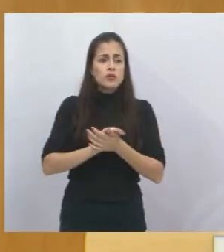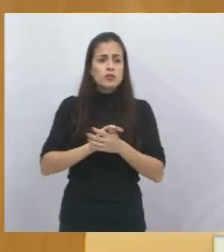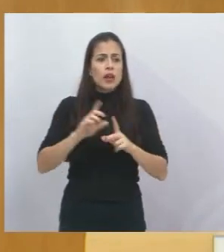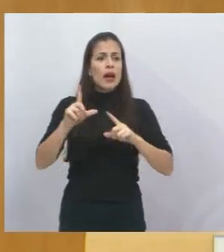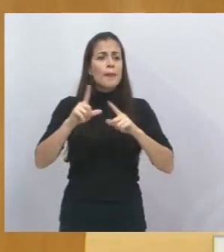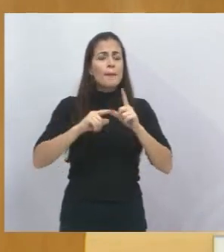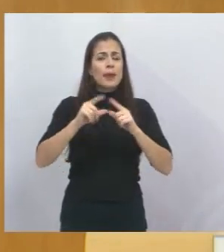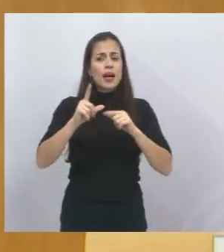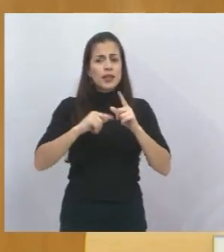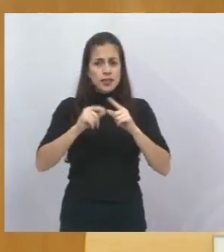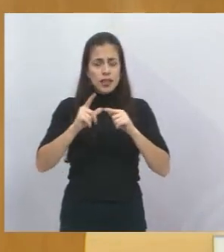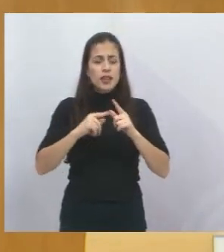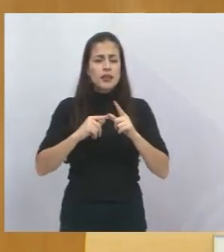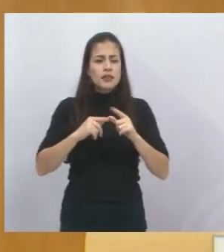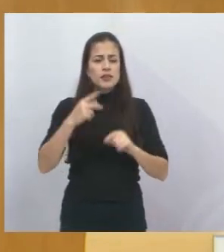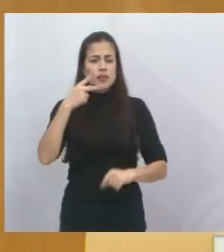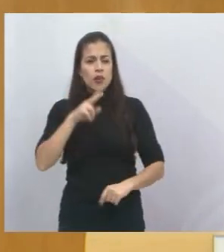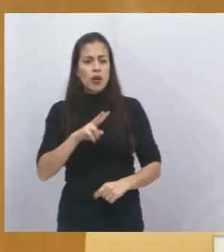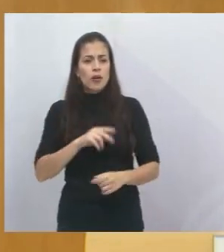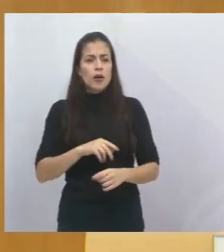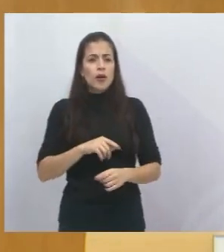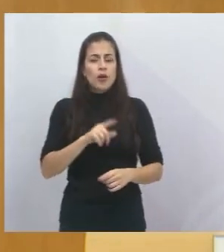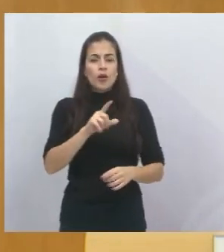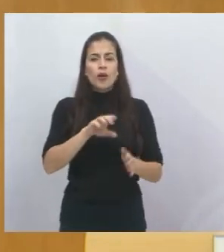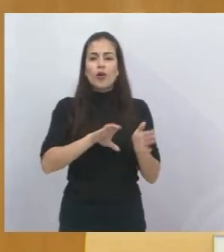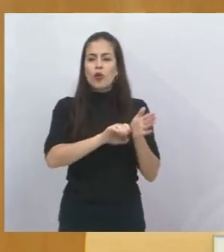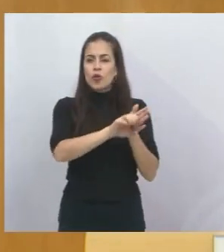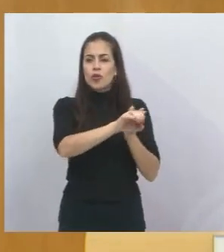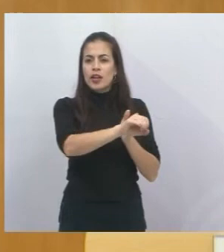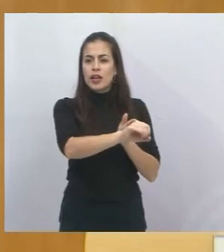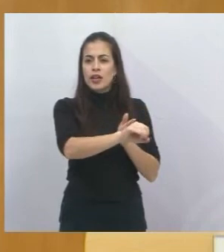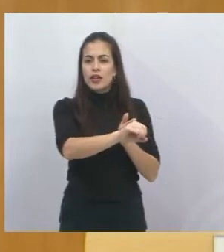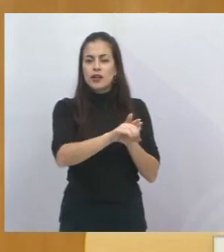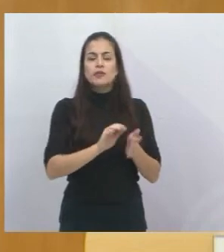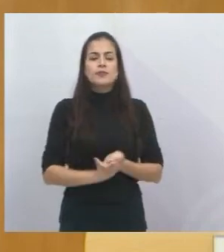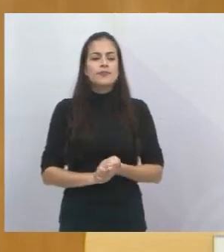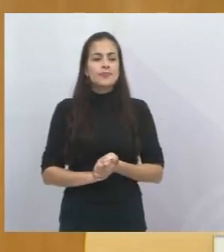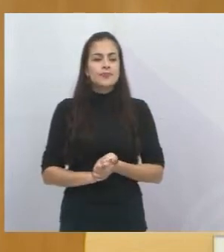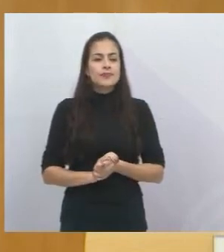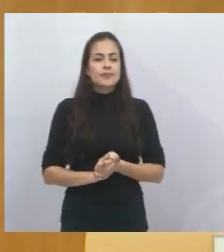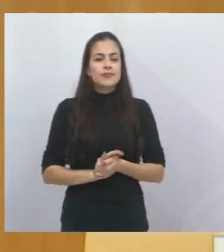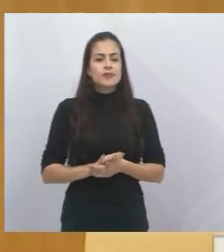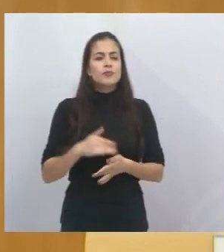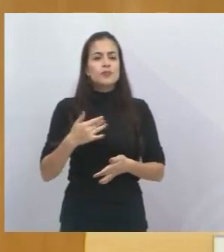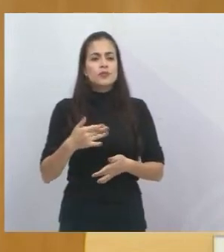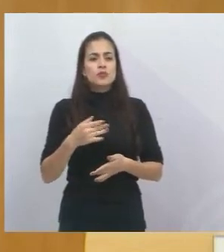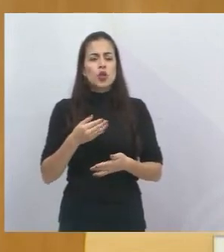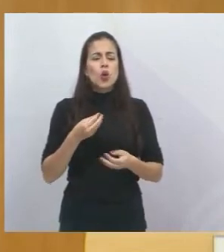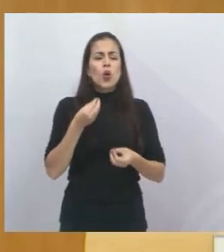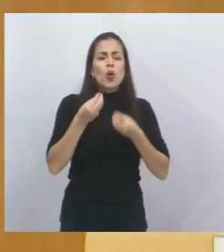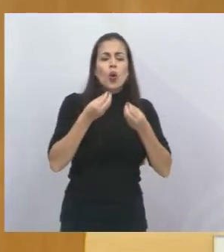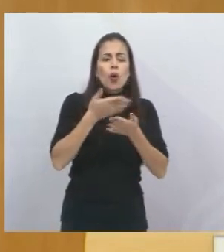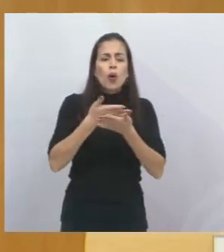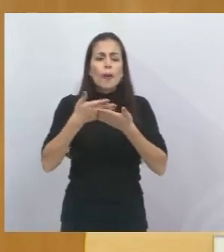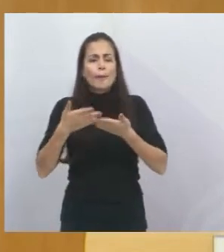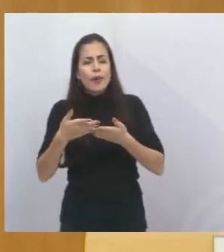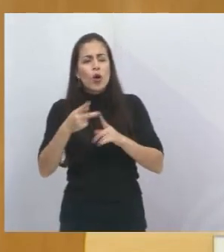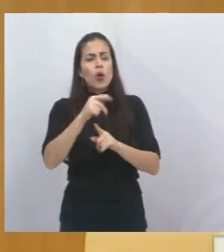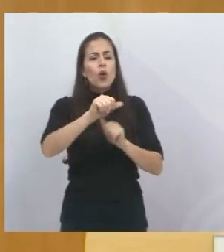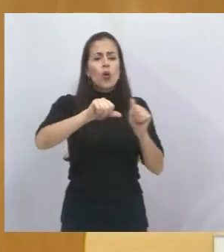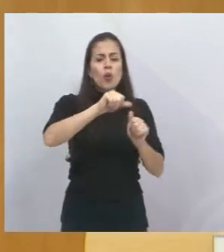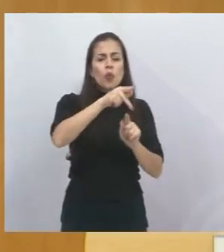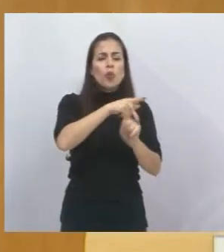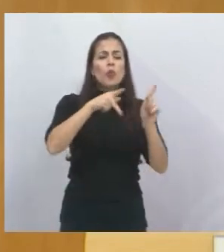vai ver reformas, coloca aí no Google agora. Reformas da Previdência, como começou. Reforma da